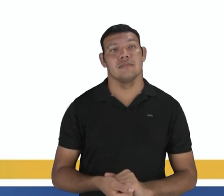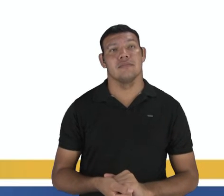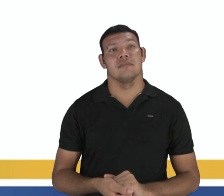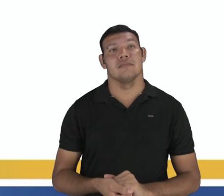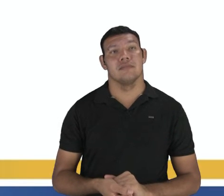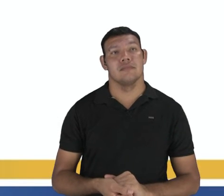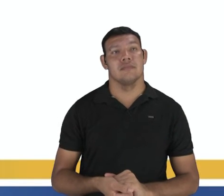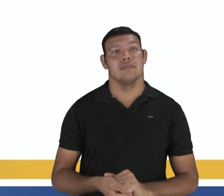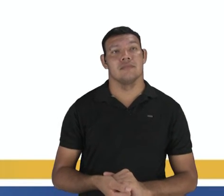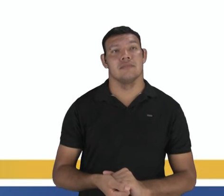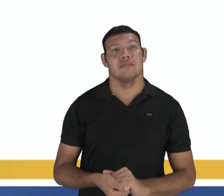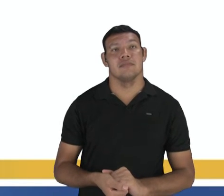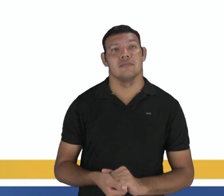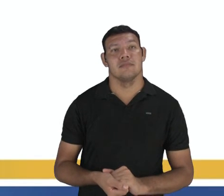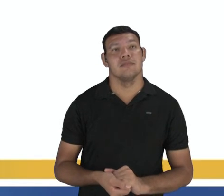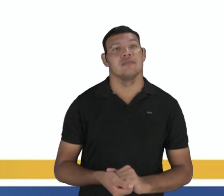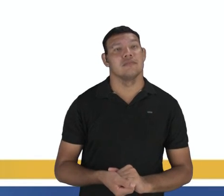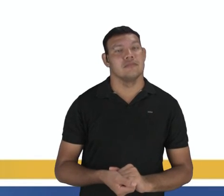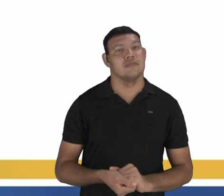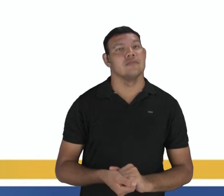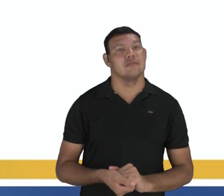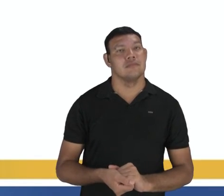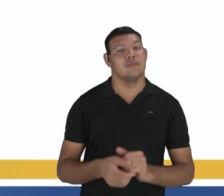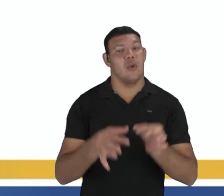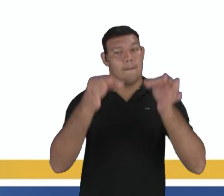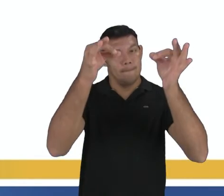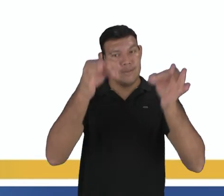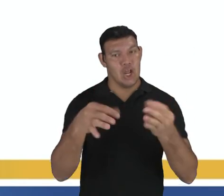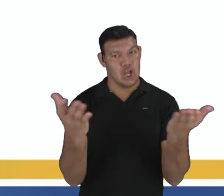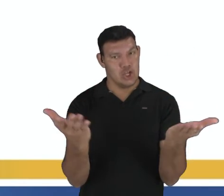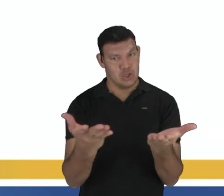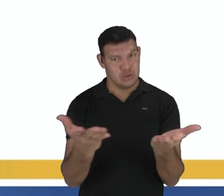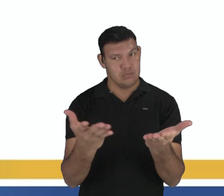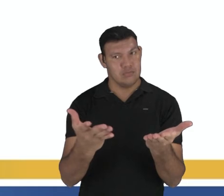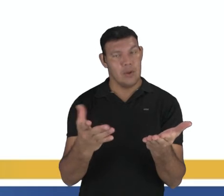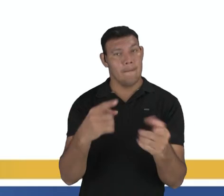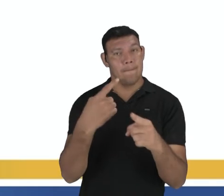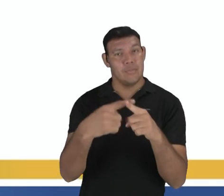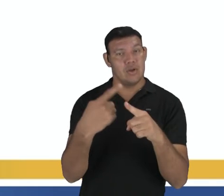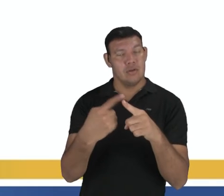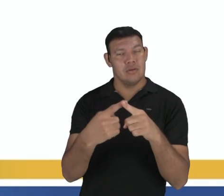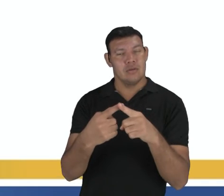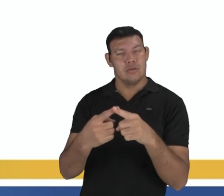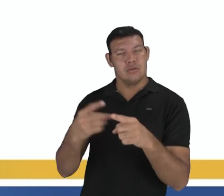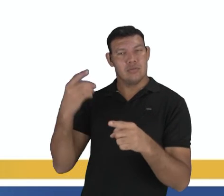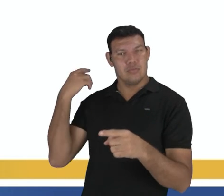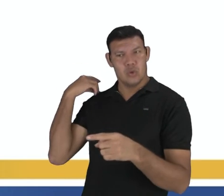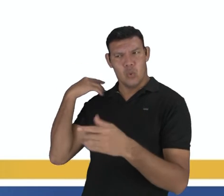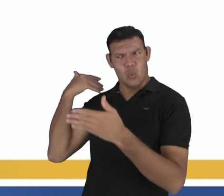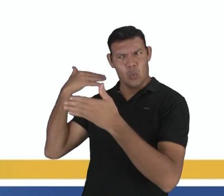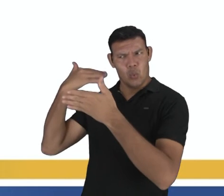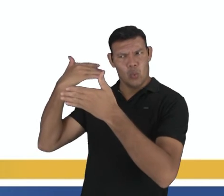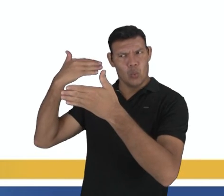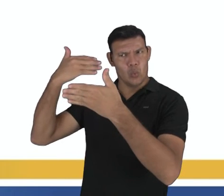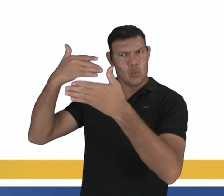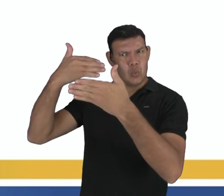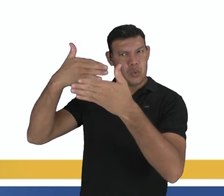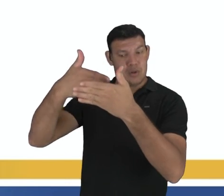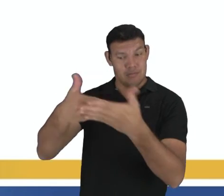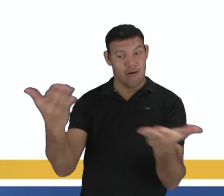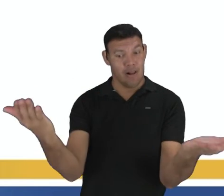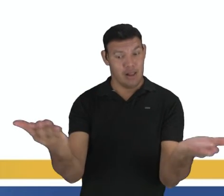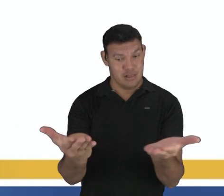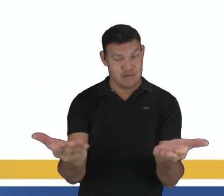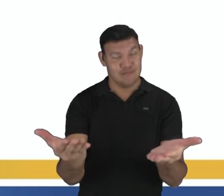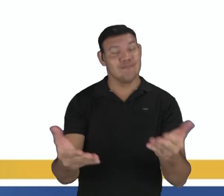Janeiro since 2010, ela está no presente perfeito, porque ela começou no passado e realmente se prolonga